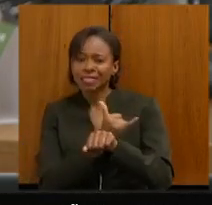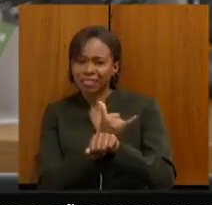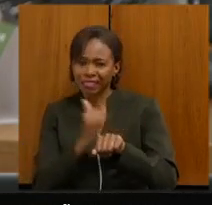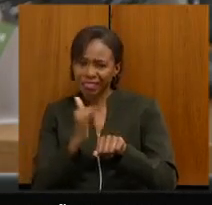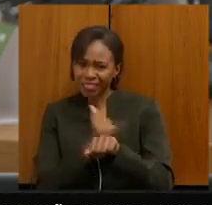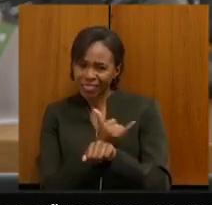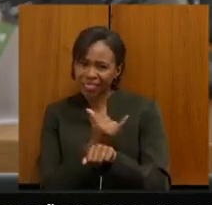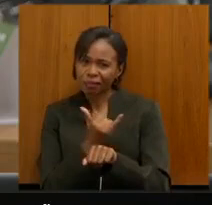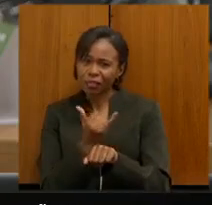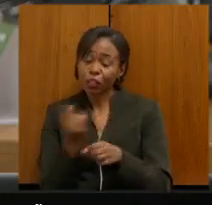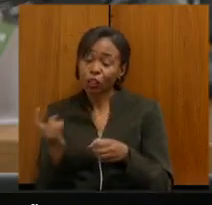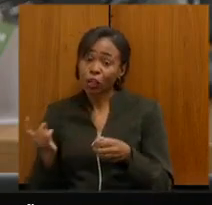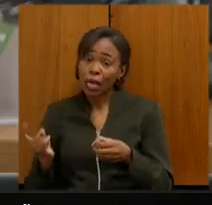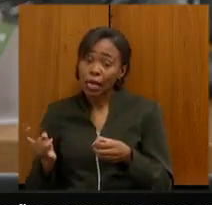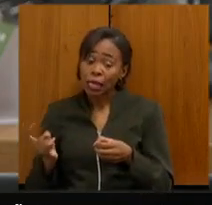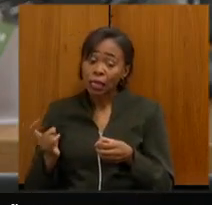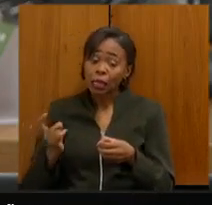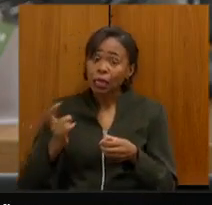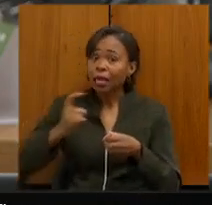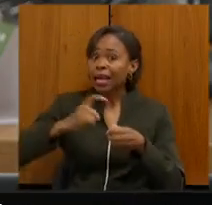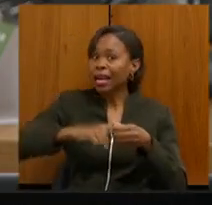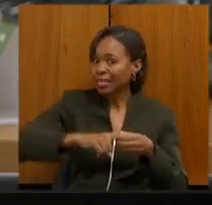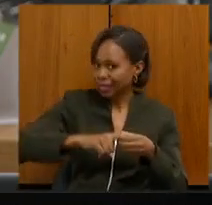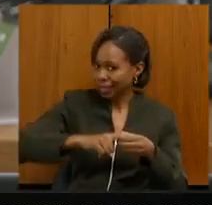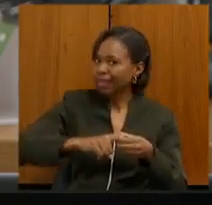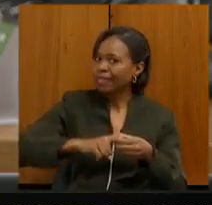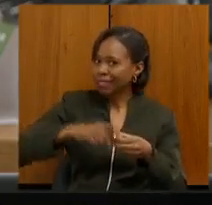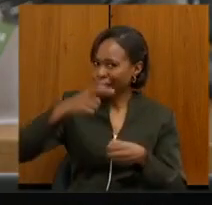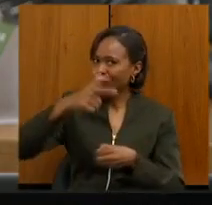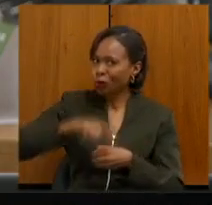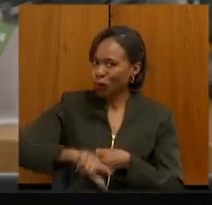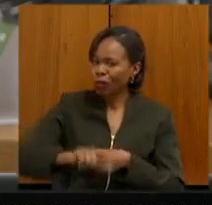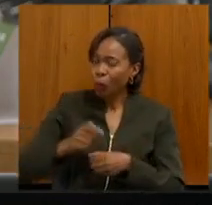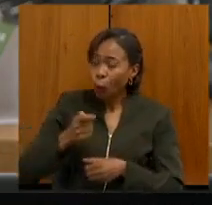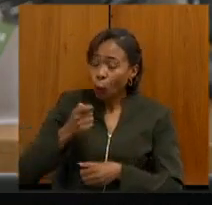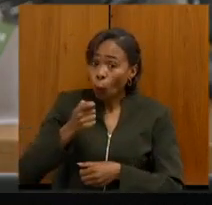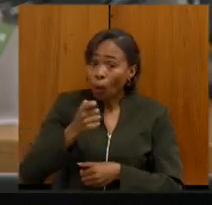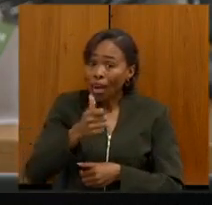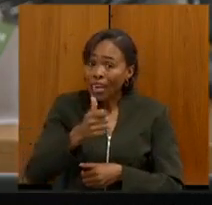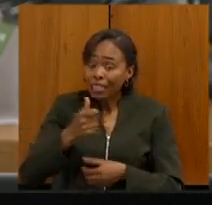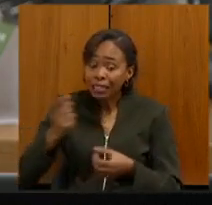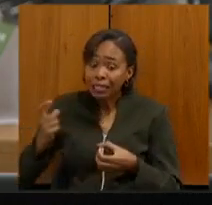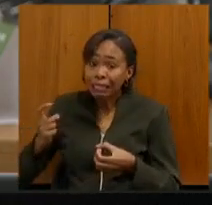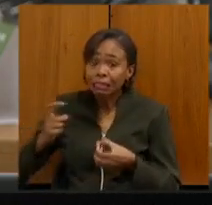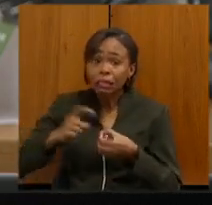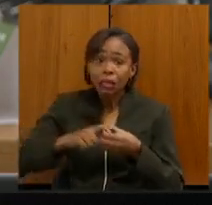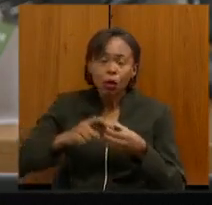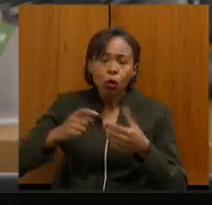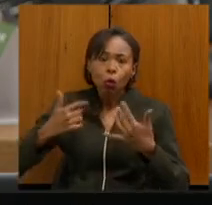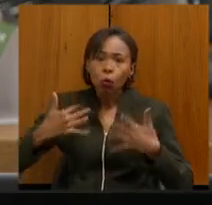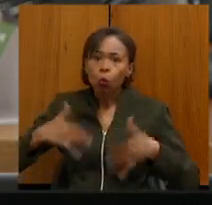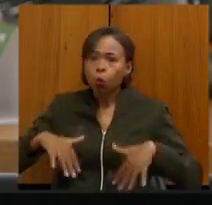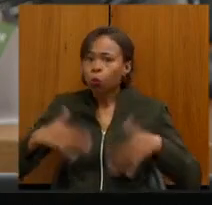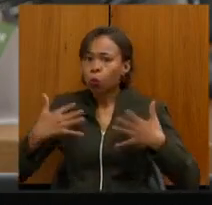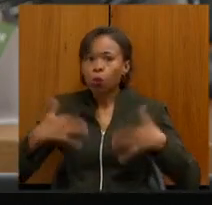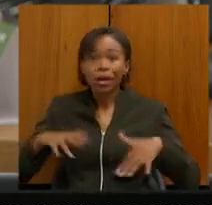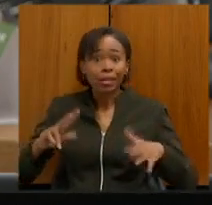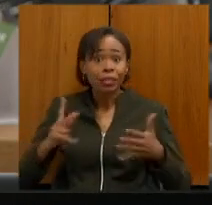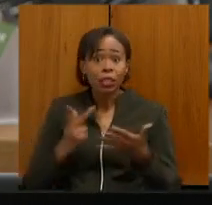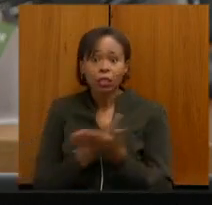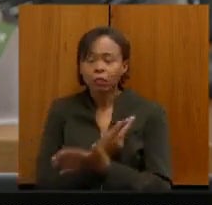a uma integração que estava para acontecer né Sim estava para quanto esse vão desespero né que ele